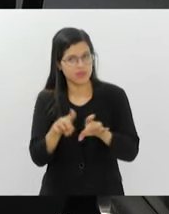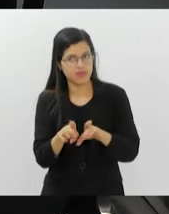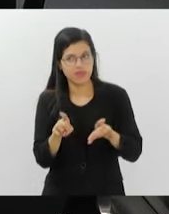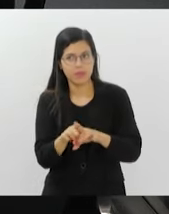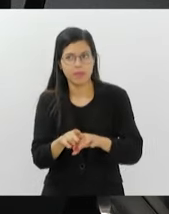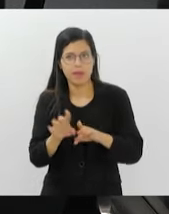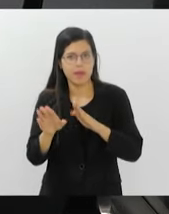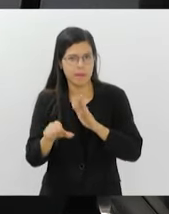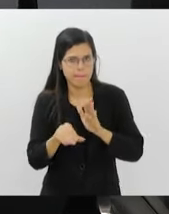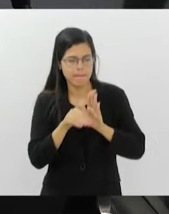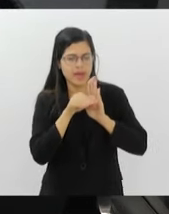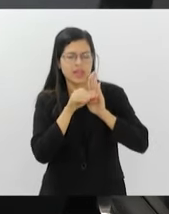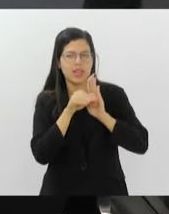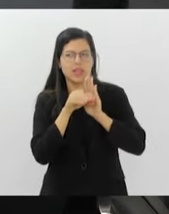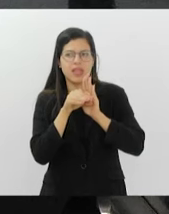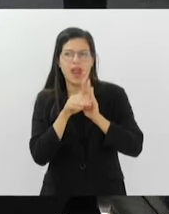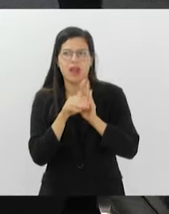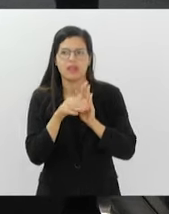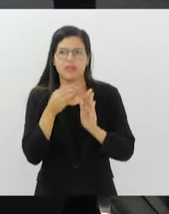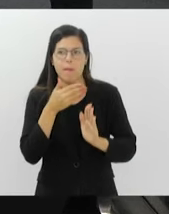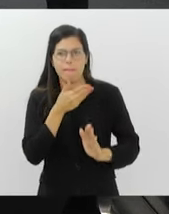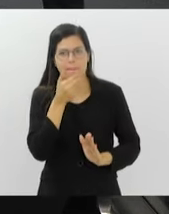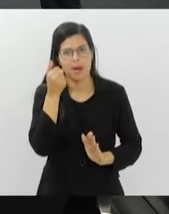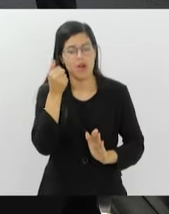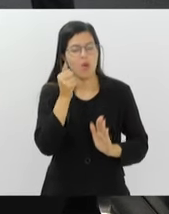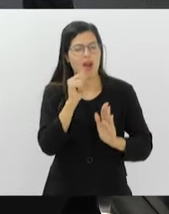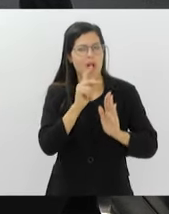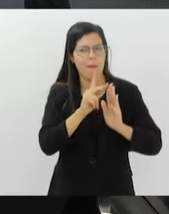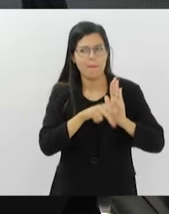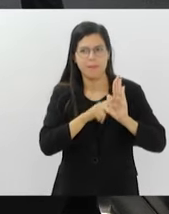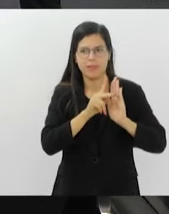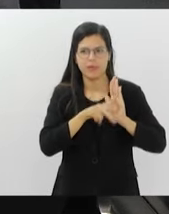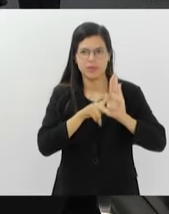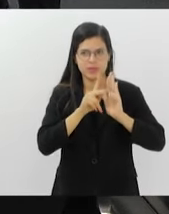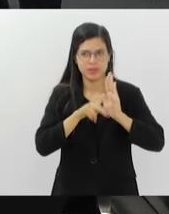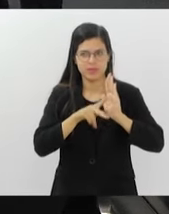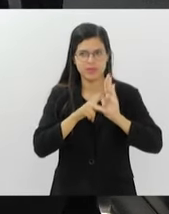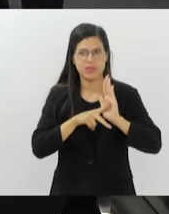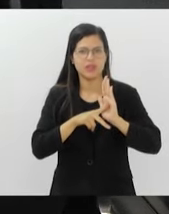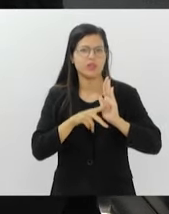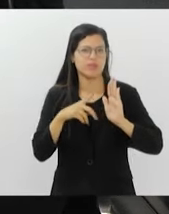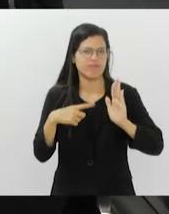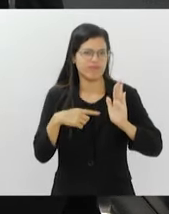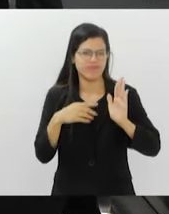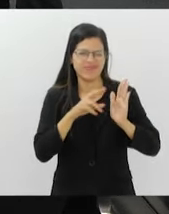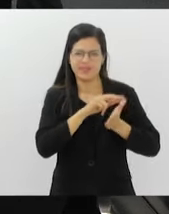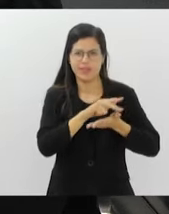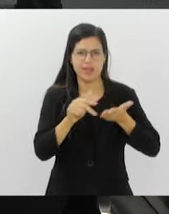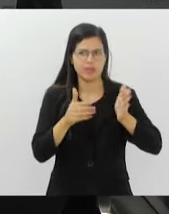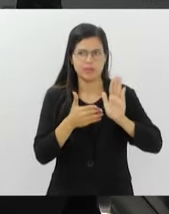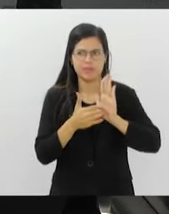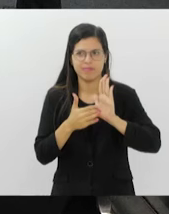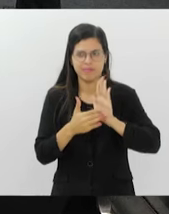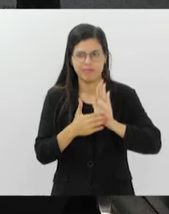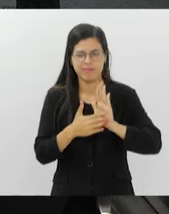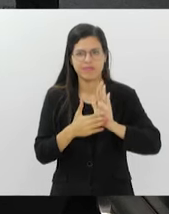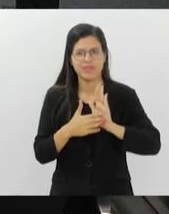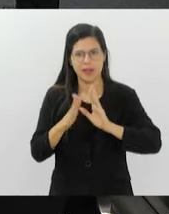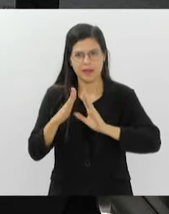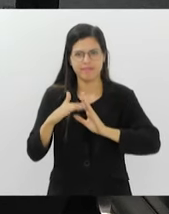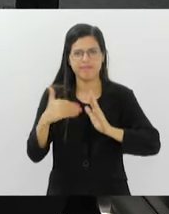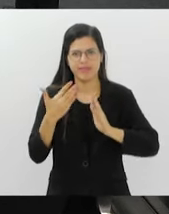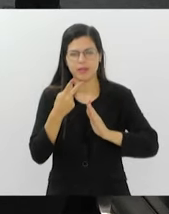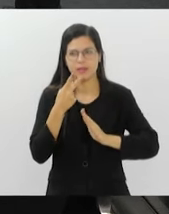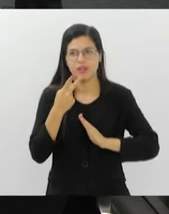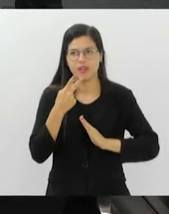emendei pra gente melhorar o projeto já levando em consideração várias propostas que foram feitas aqui então vou deixar